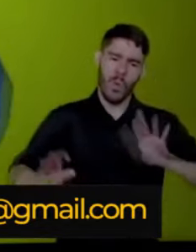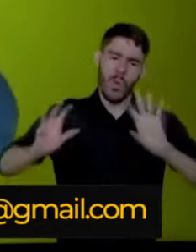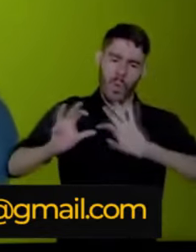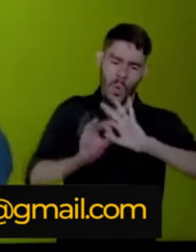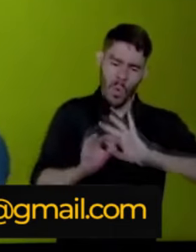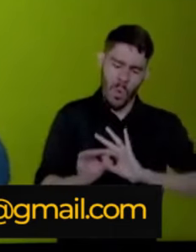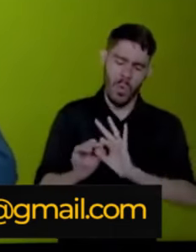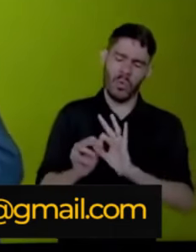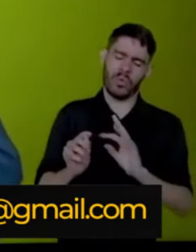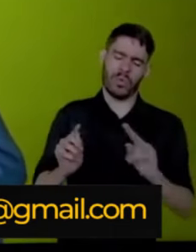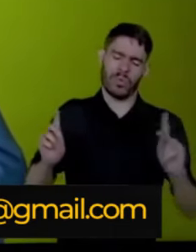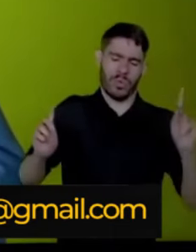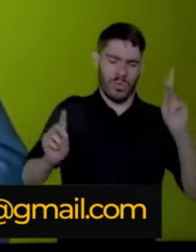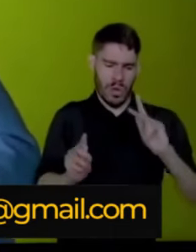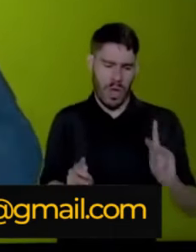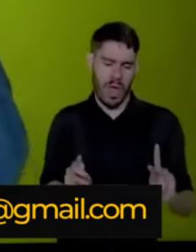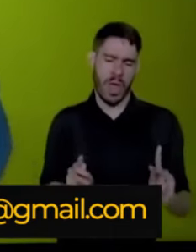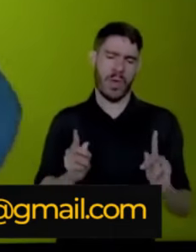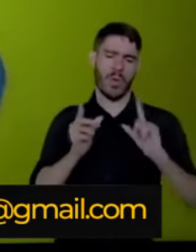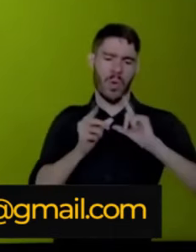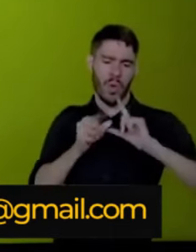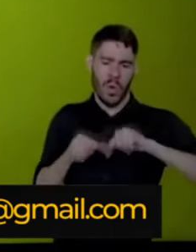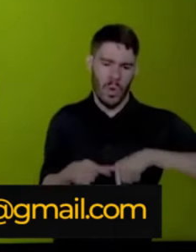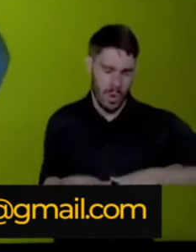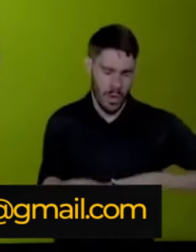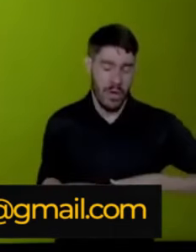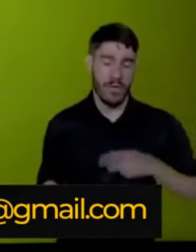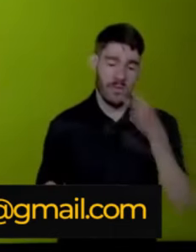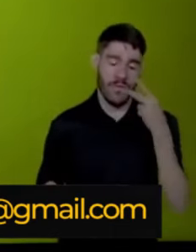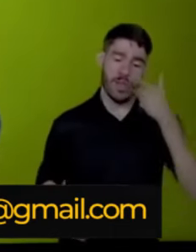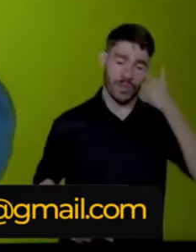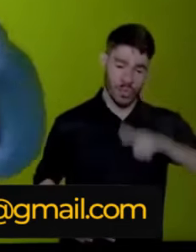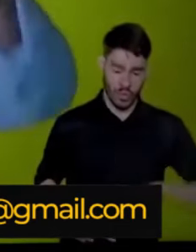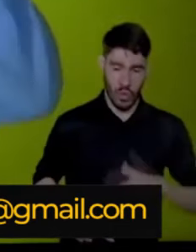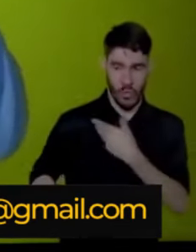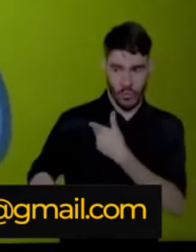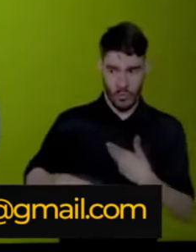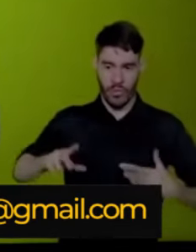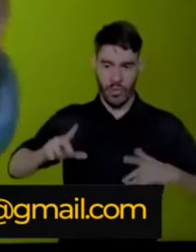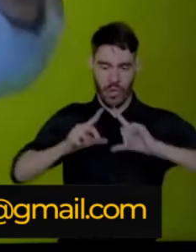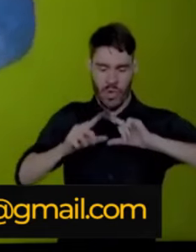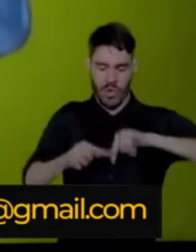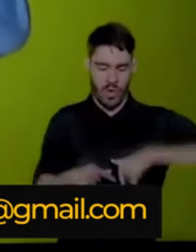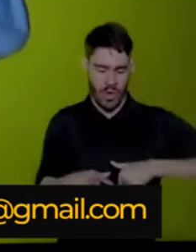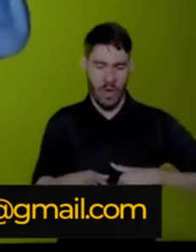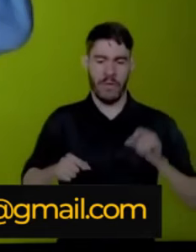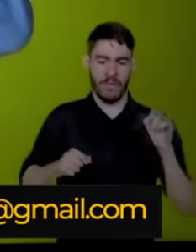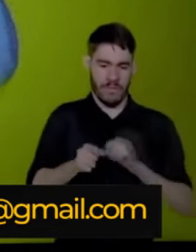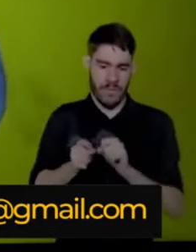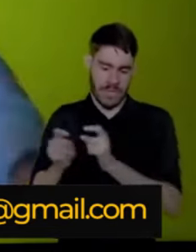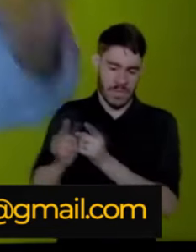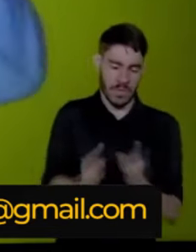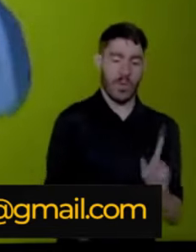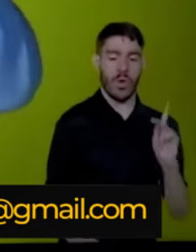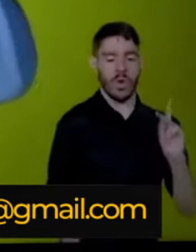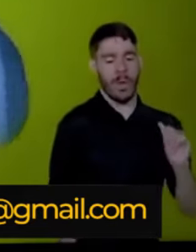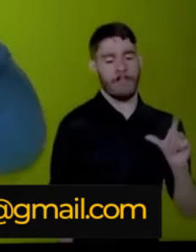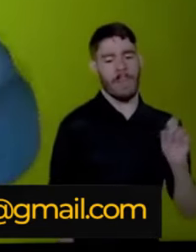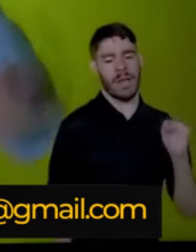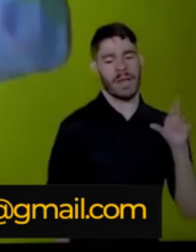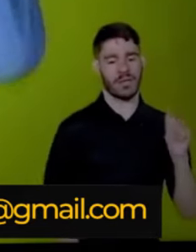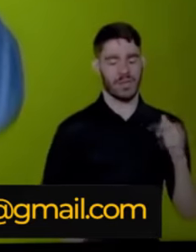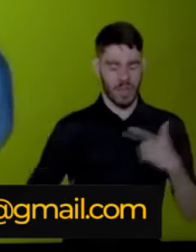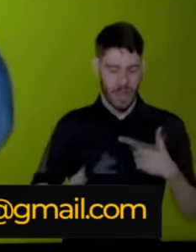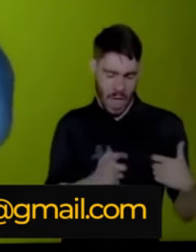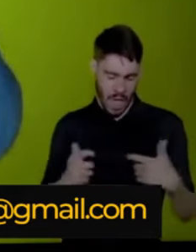e quero dizer mais o que o governo de Israel e tá fazendo contra o povo palestino não é